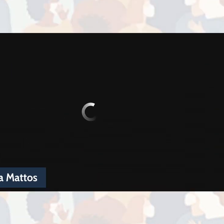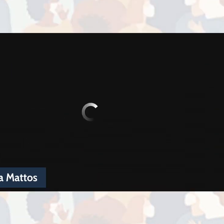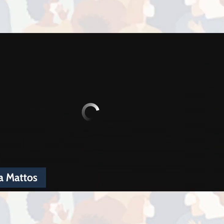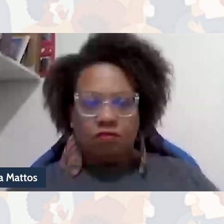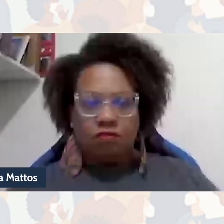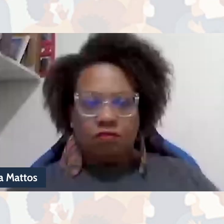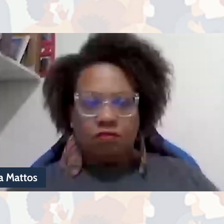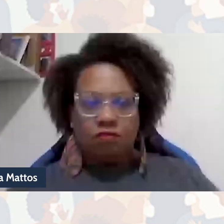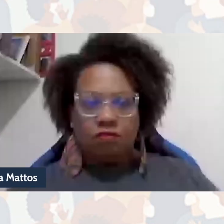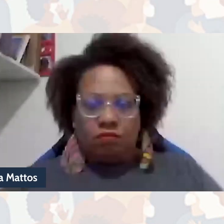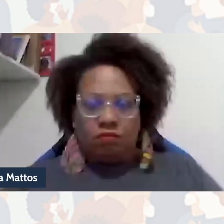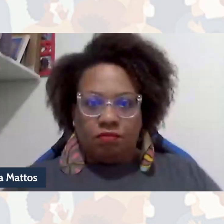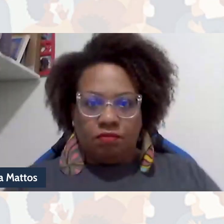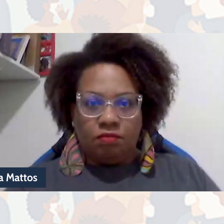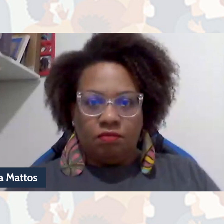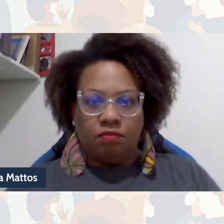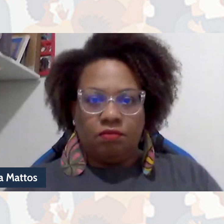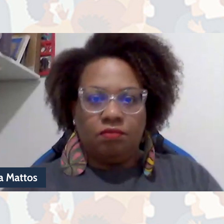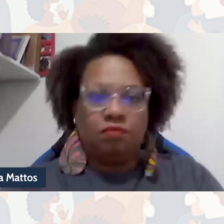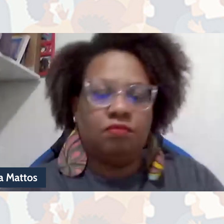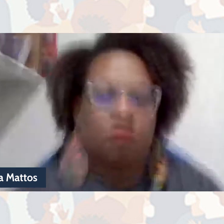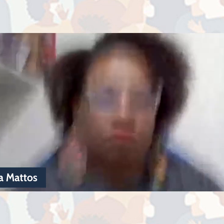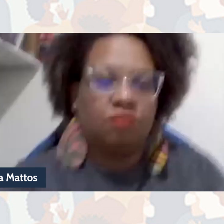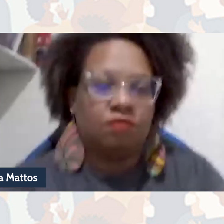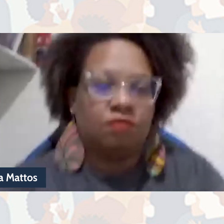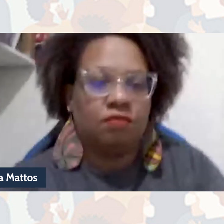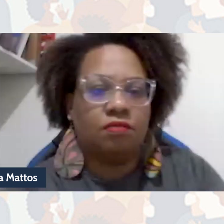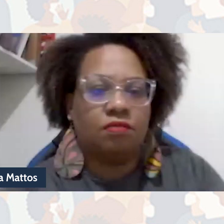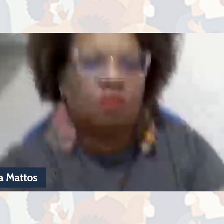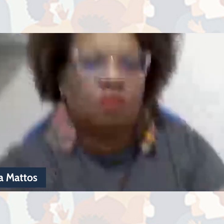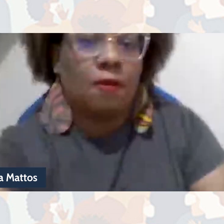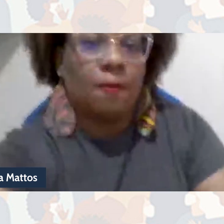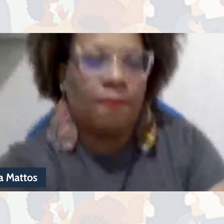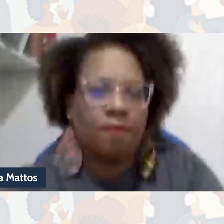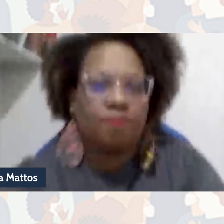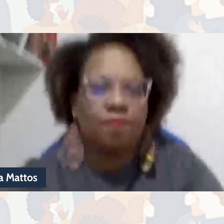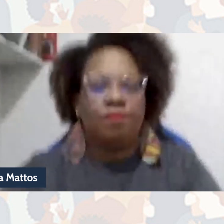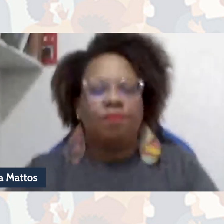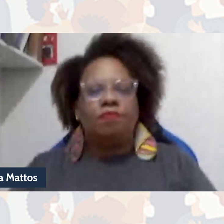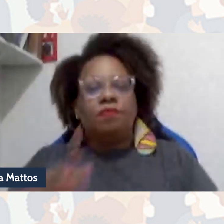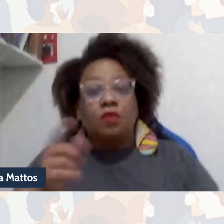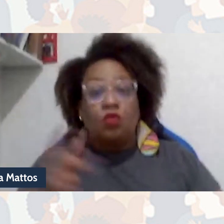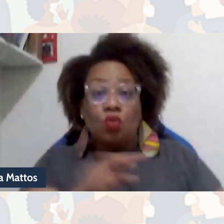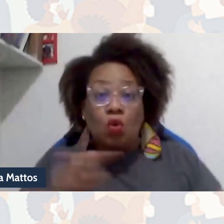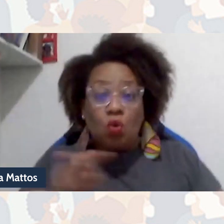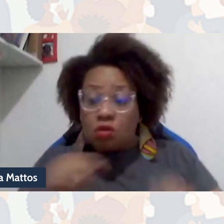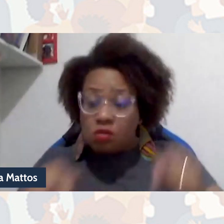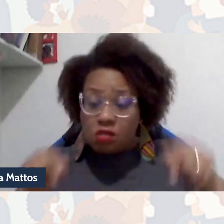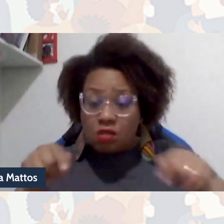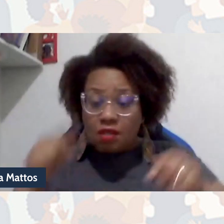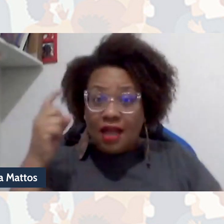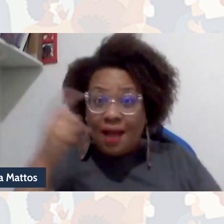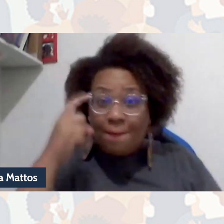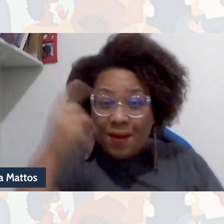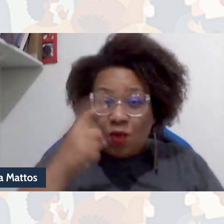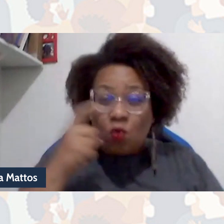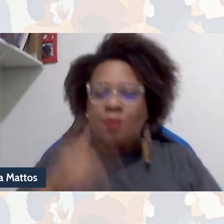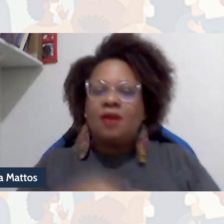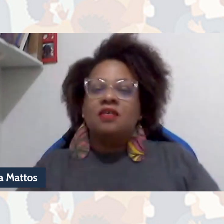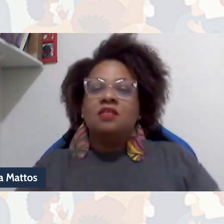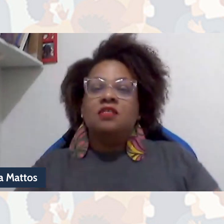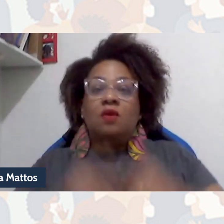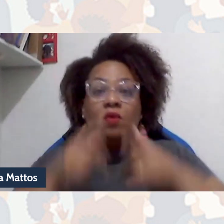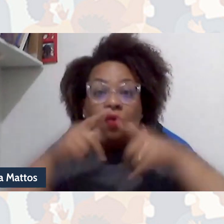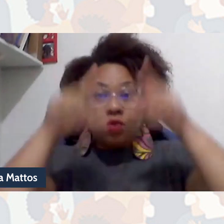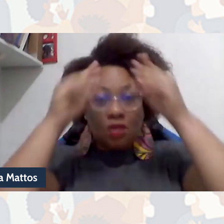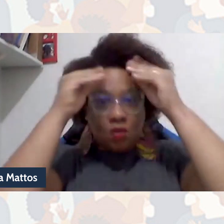como nos romances pós-apocalípticos, a preocupação com a linguagem é uma constante. Num ensaio muito relevante, Utopias